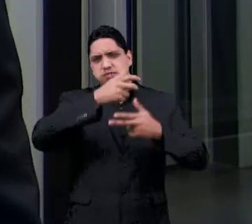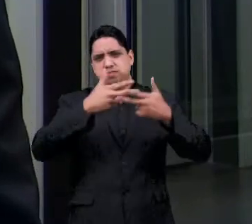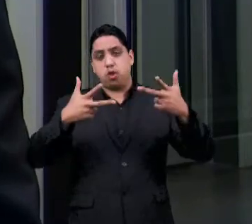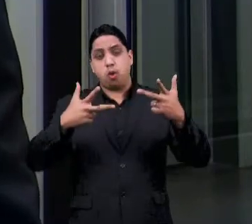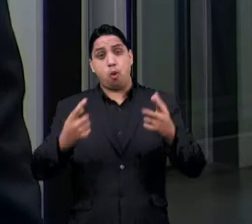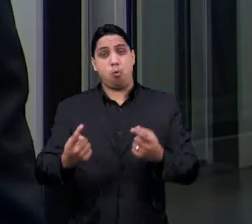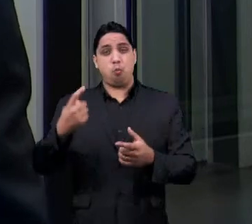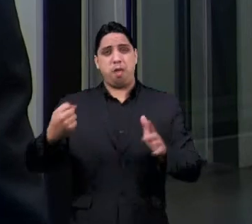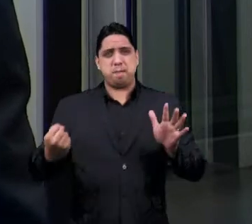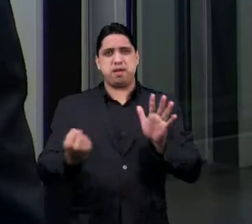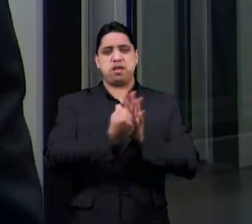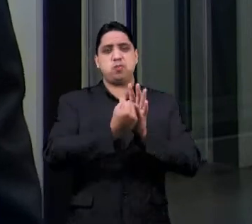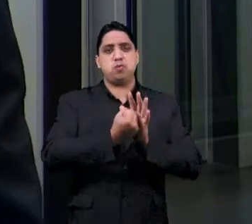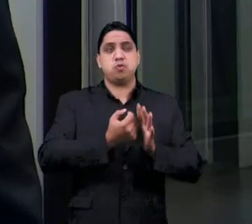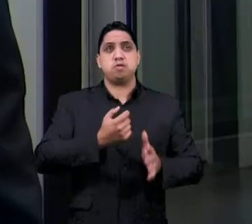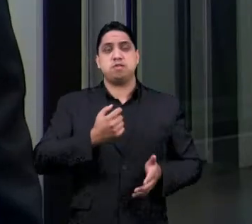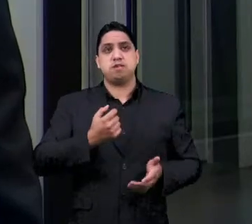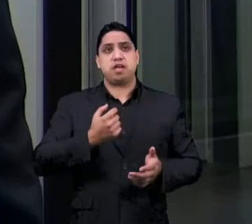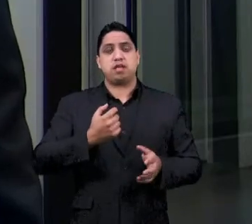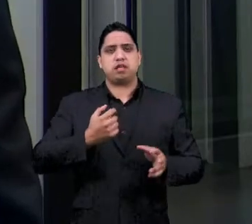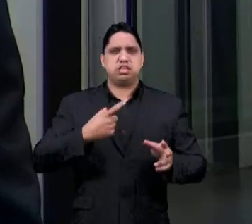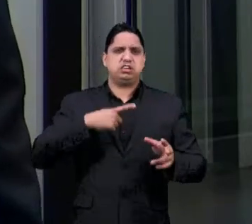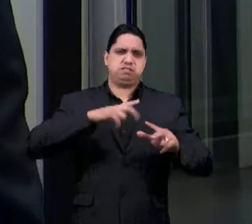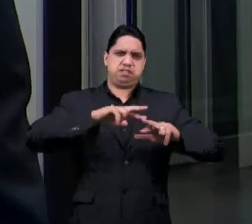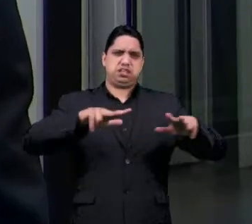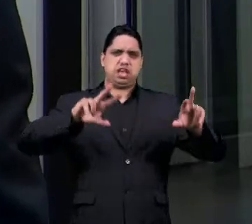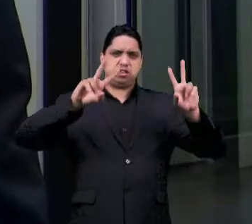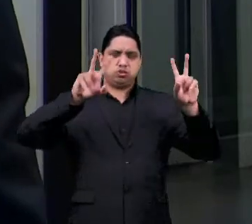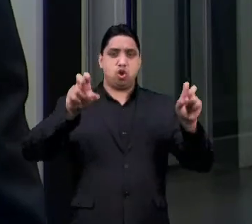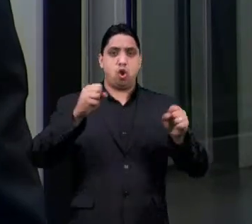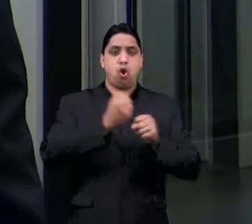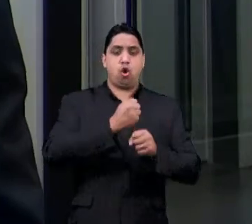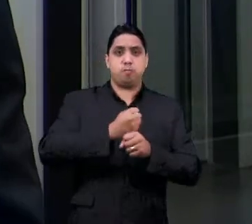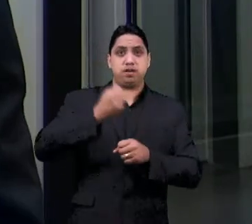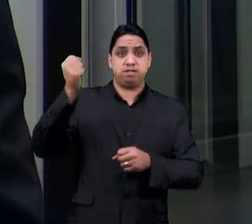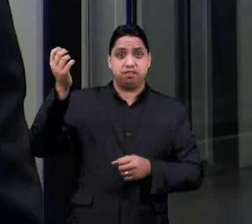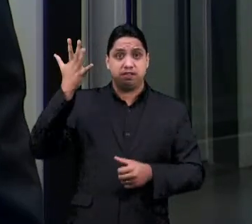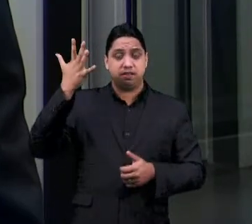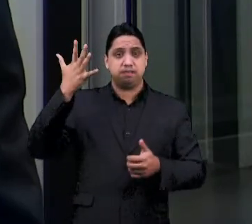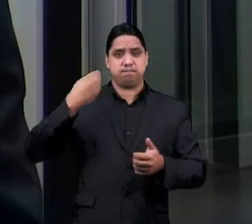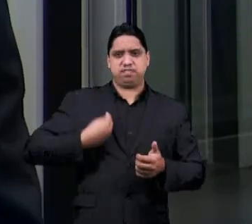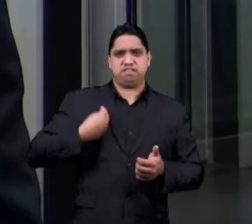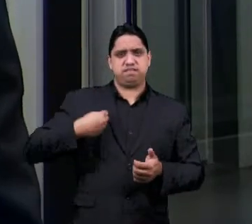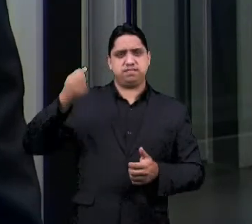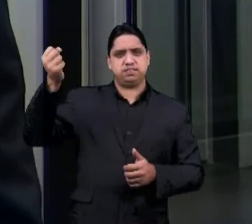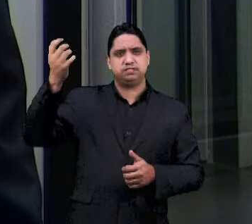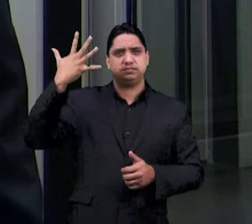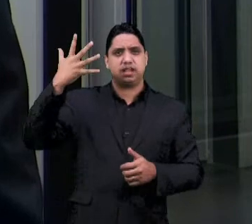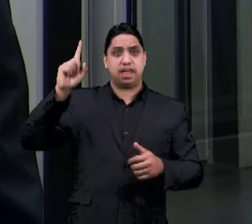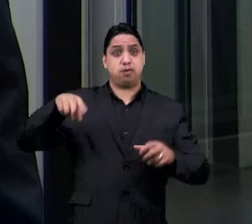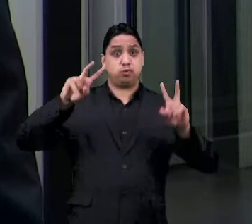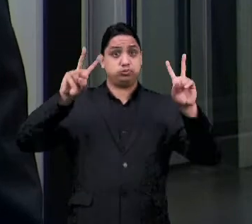assuntos. Obra revelada, vida revelada, era um assunto de seminário.